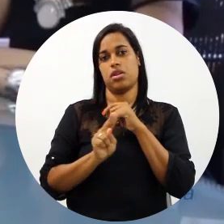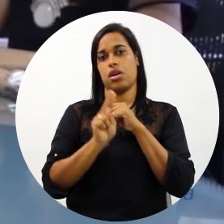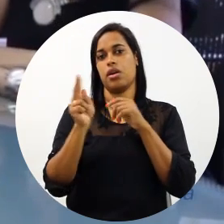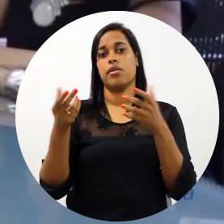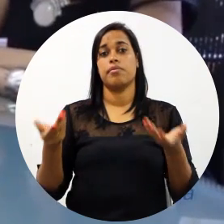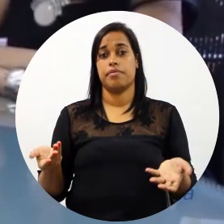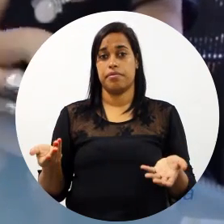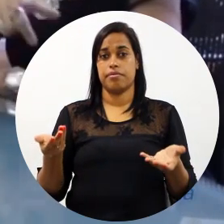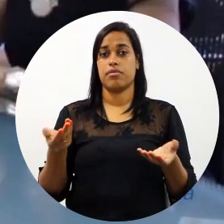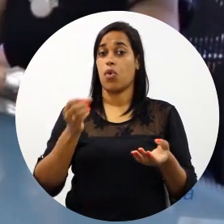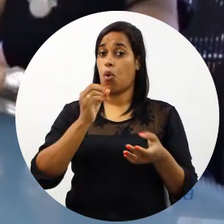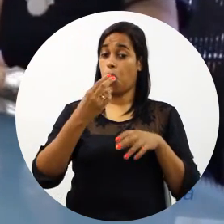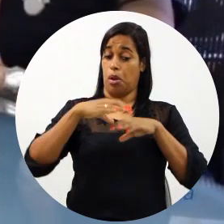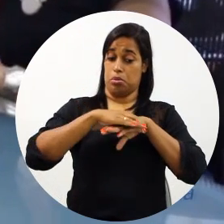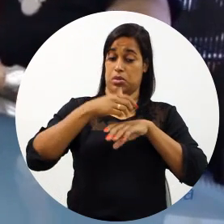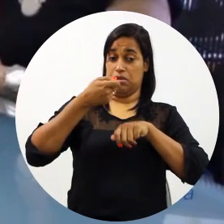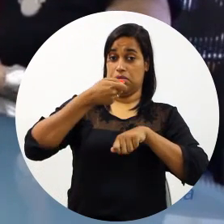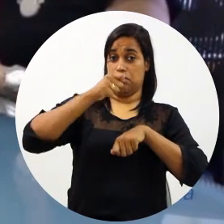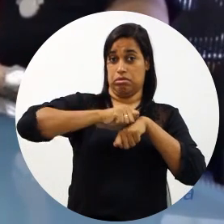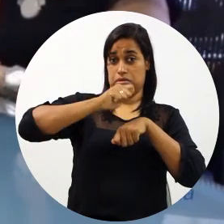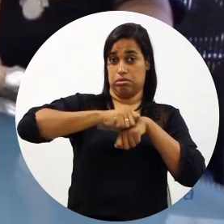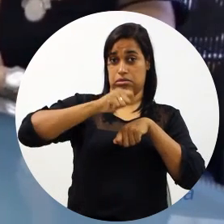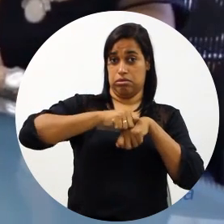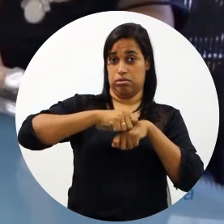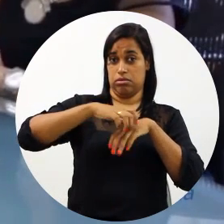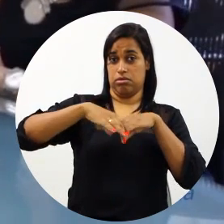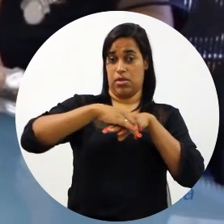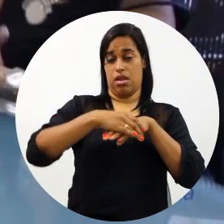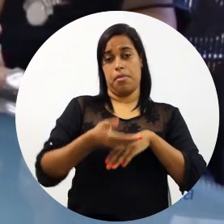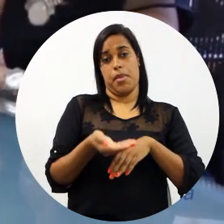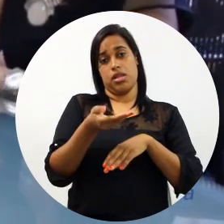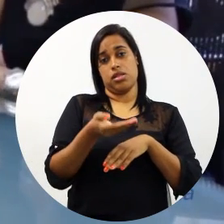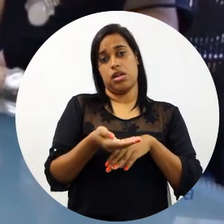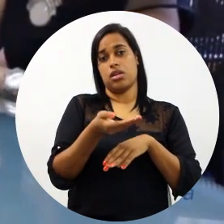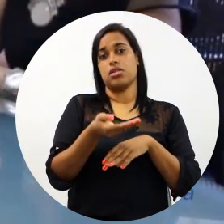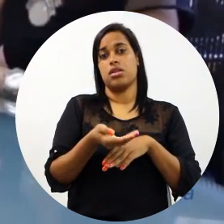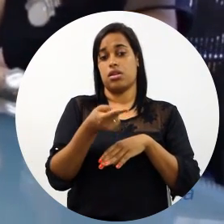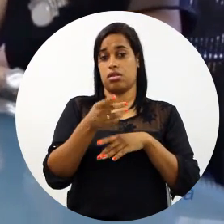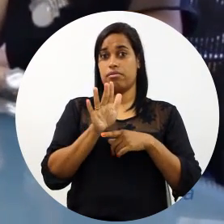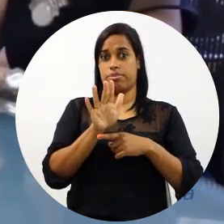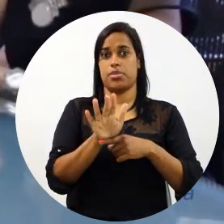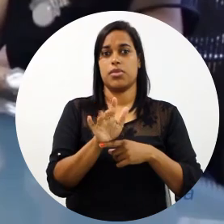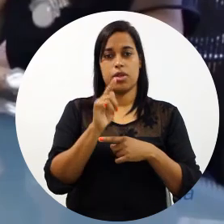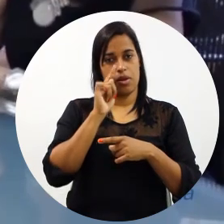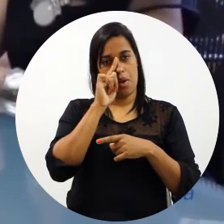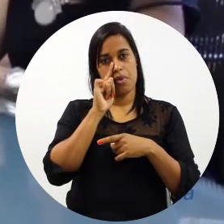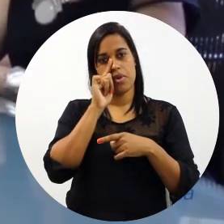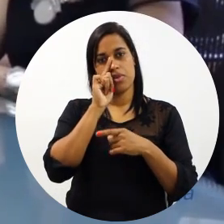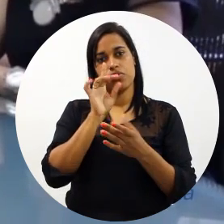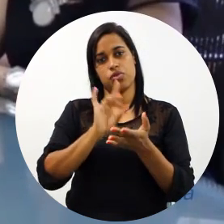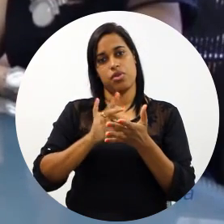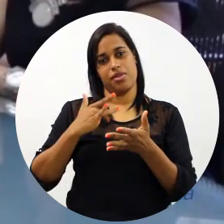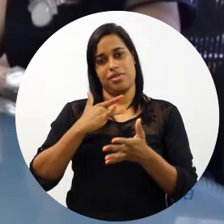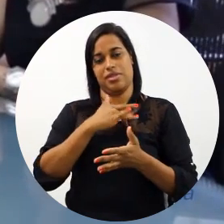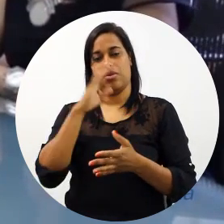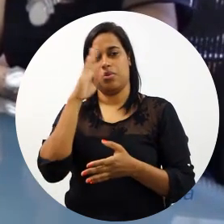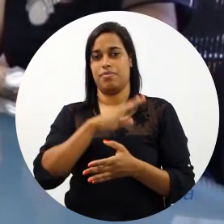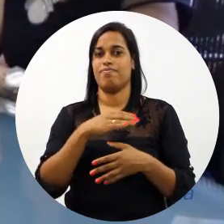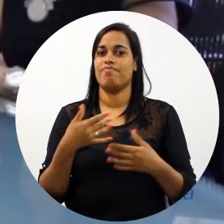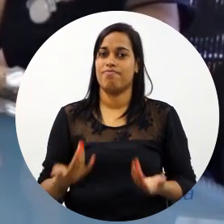dura na bota. No entanto, tirar a máscara significa dizer que ele ali está sendo exposto a um fator de risco que faz mal à saúde